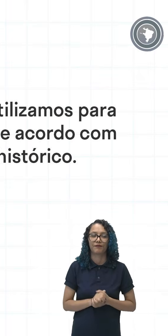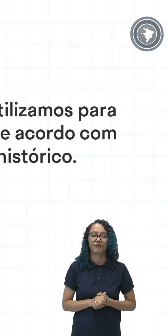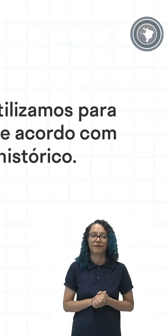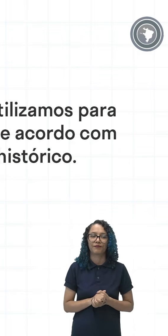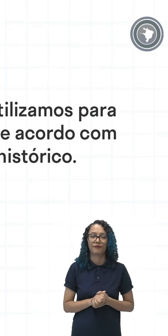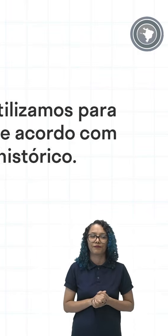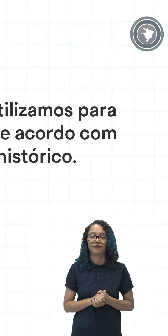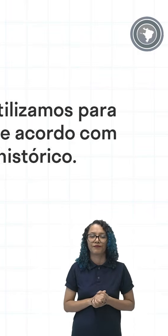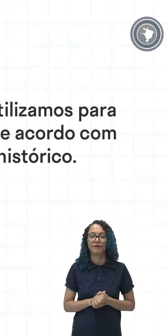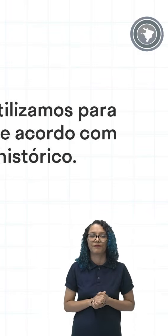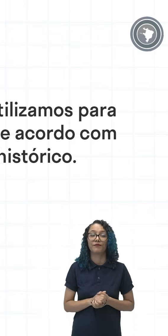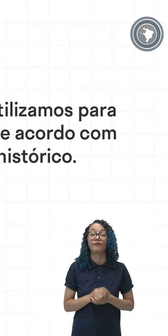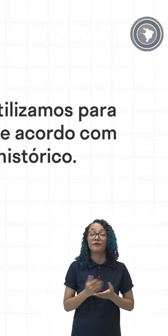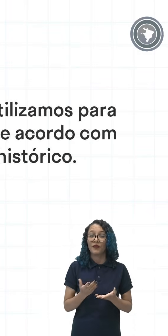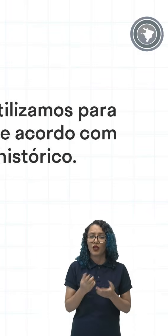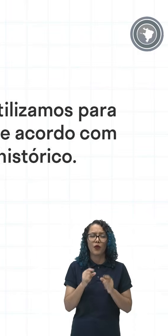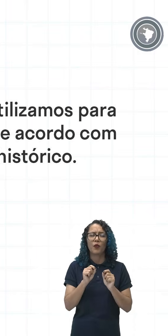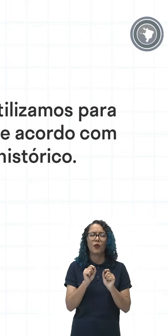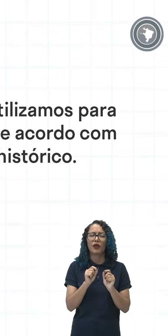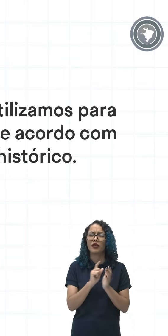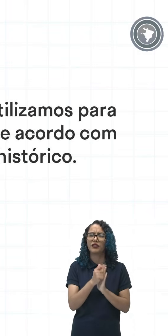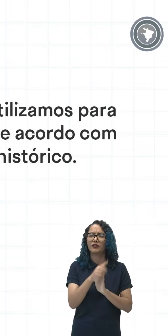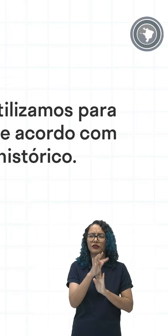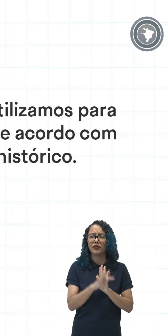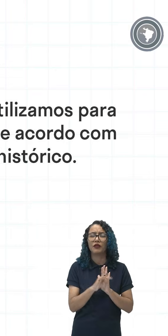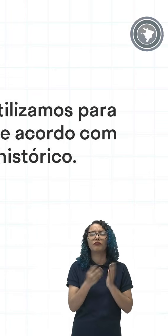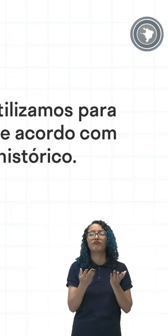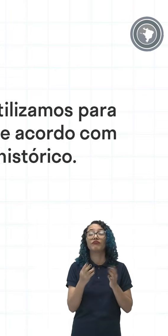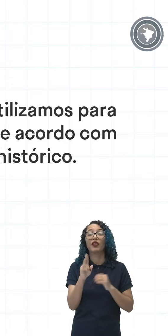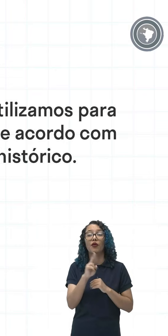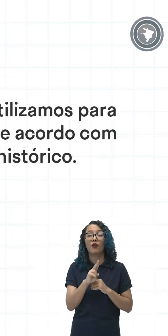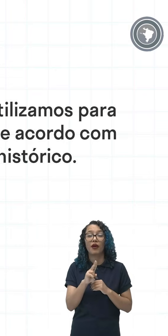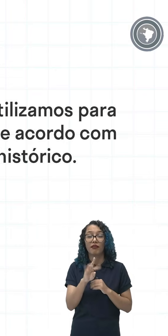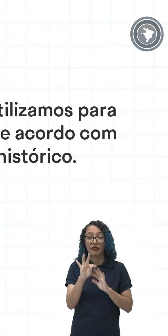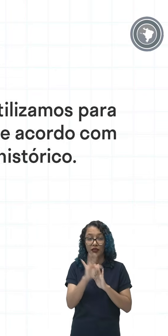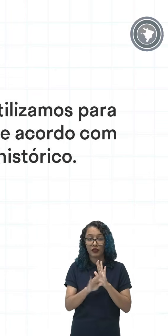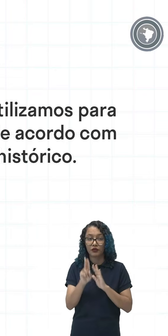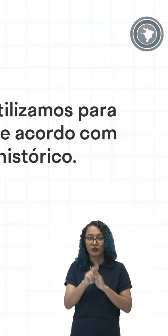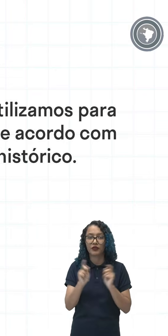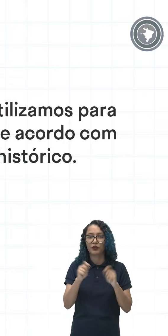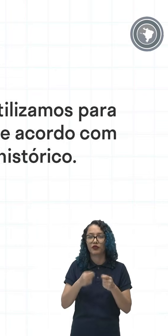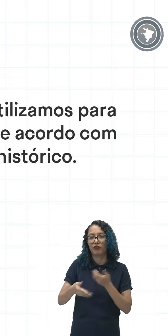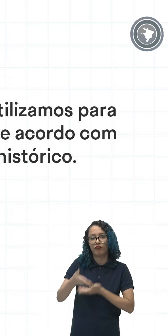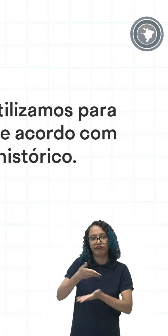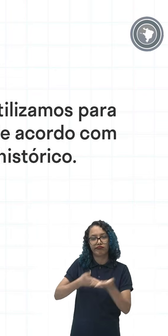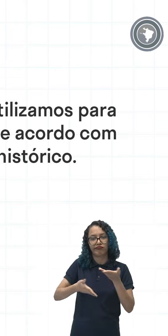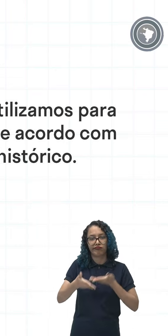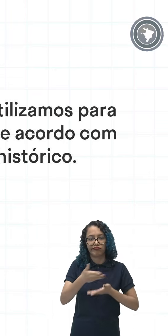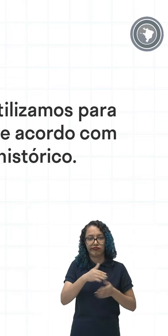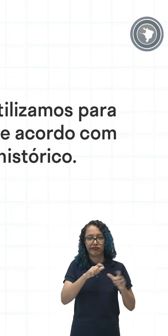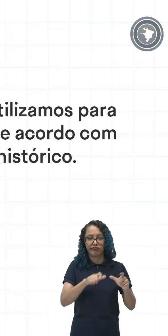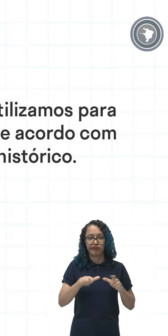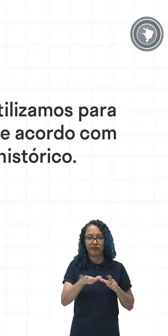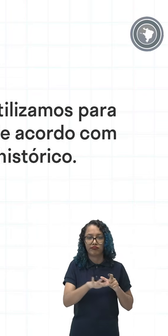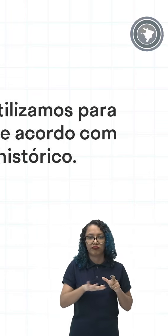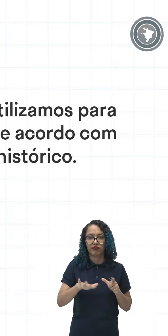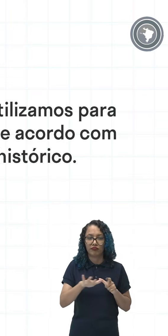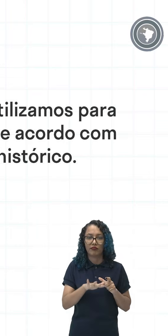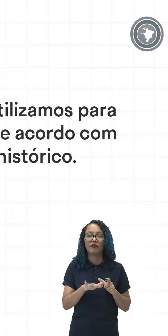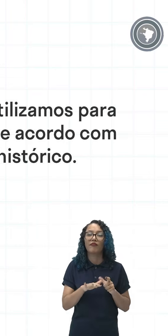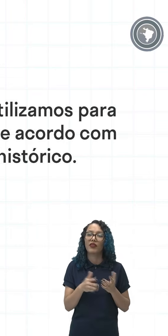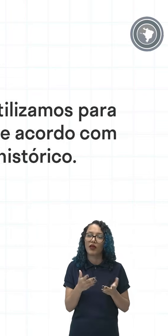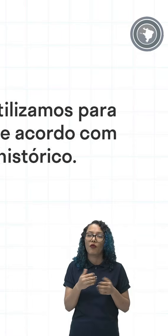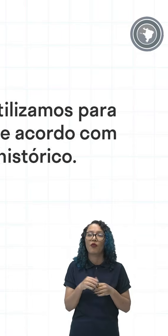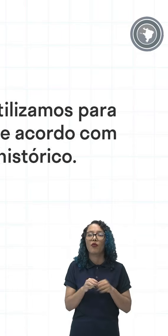gêneros textuais, pessoal, são os textos que nós utilizamos para interagir no mundo. Eles são definidos de acordo com o